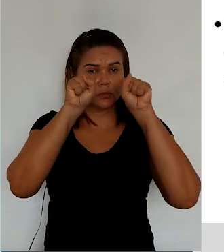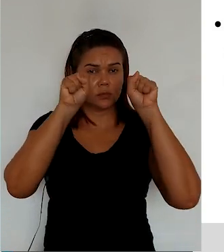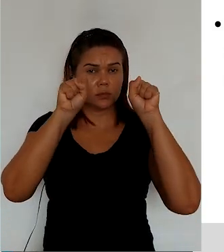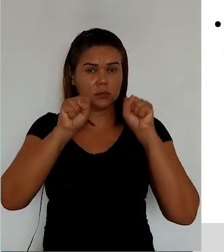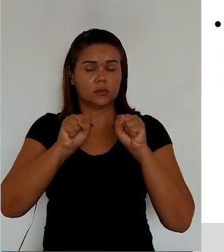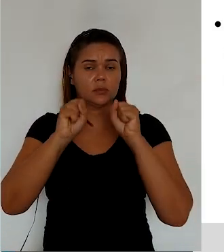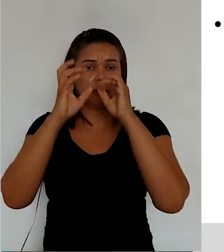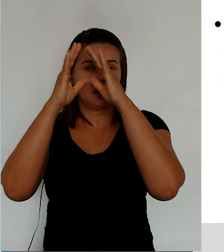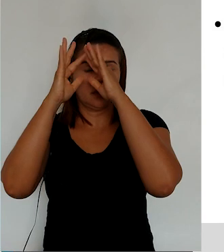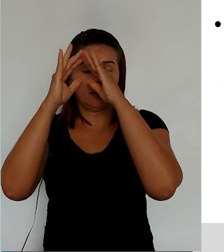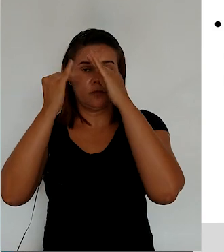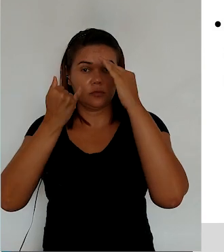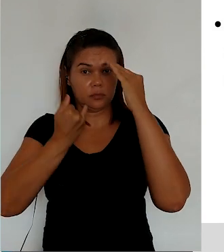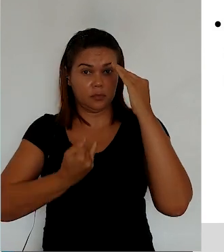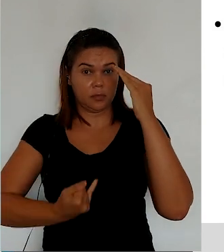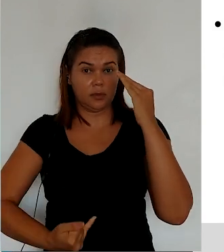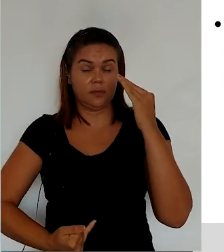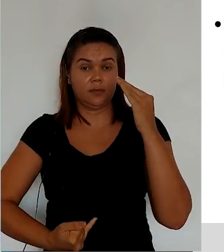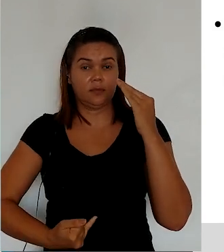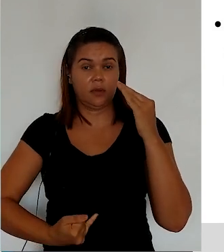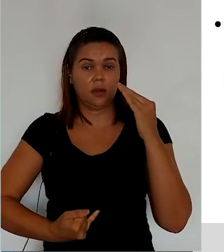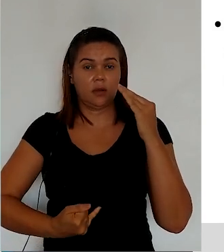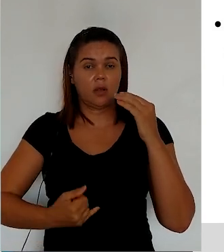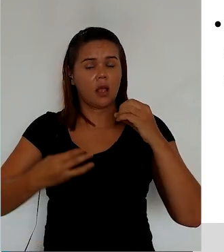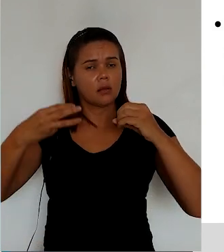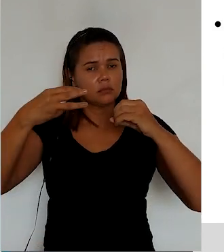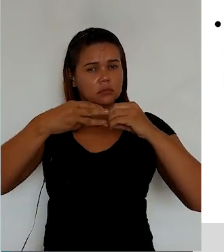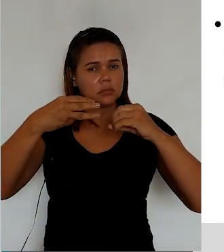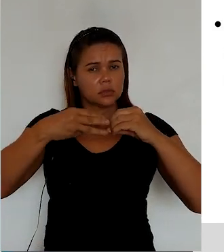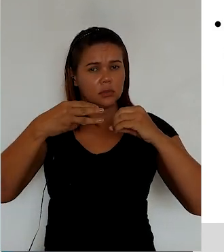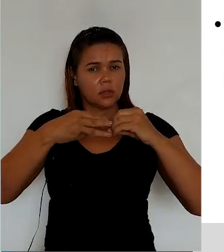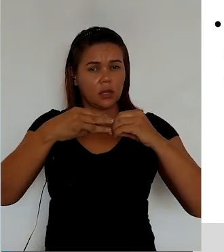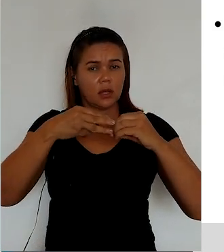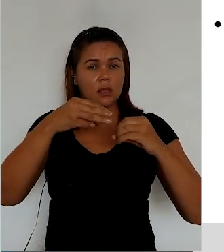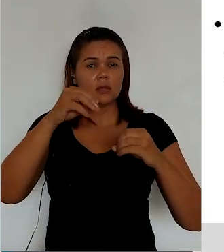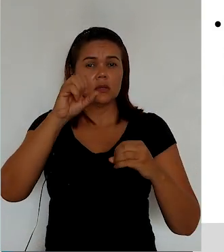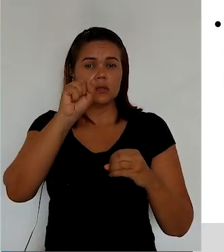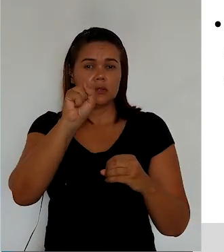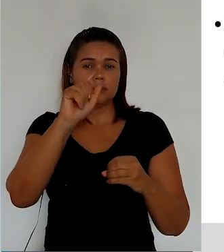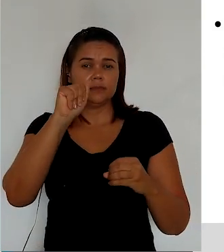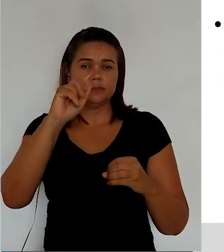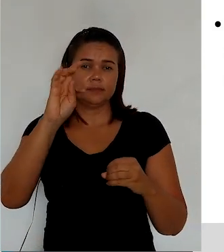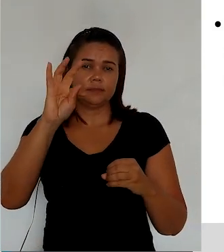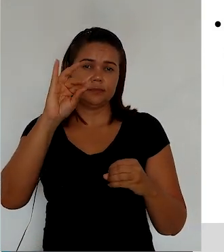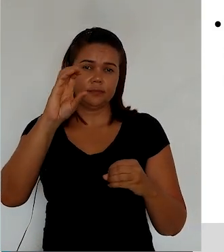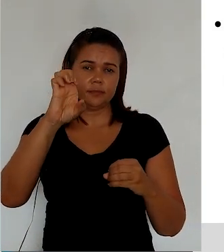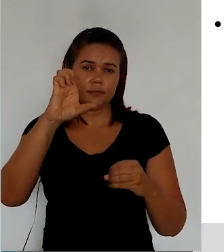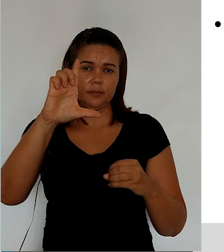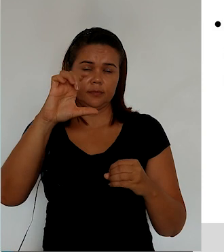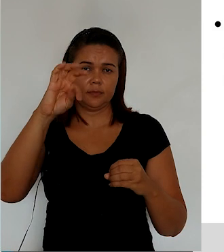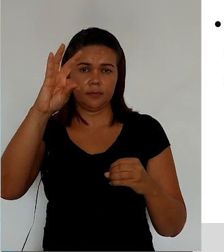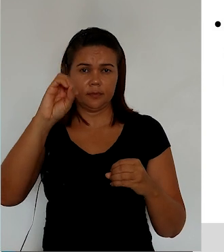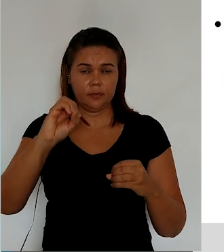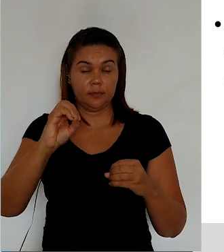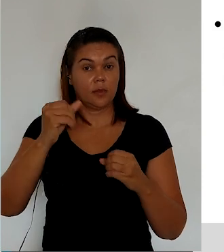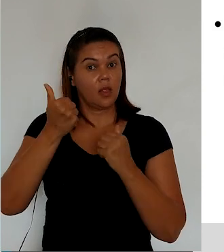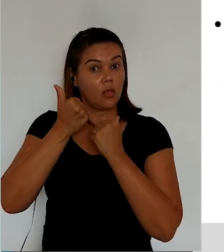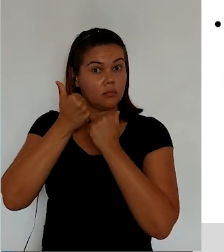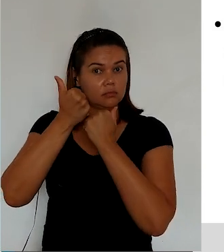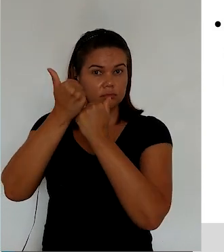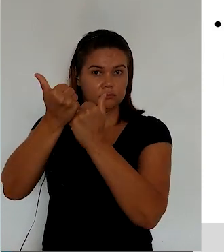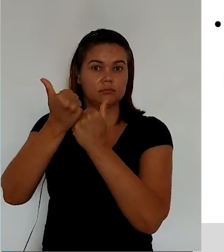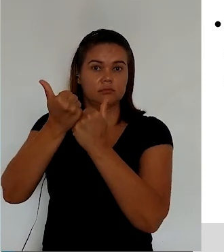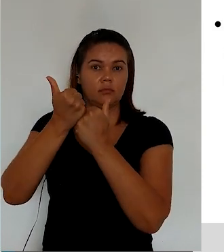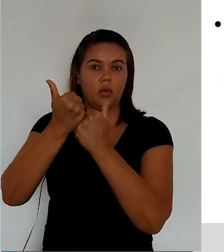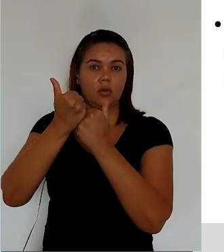No sistema nervoso periférico, células satélites que promovem